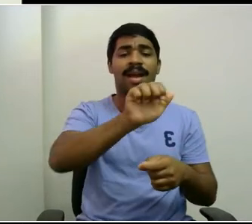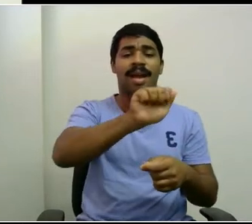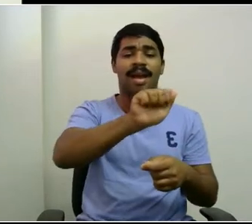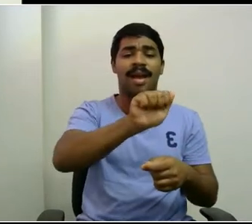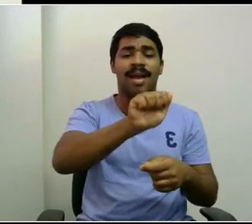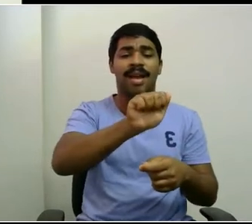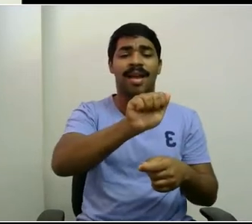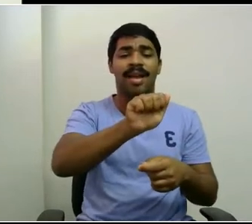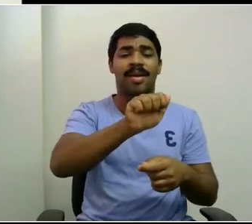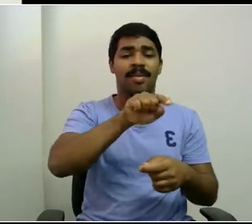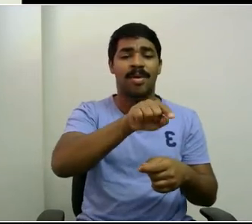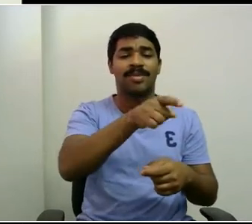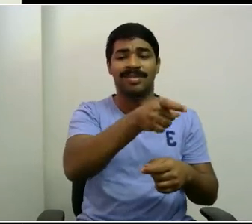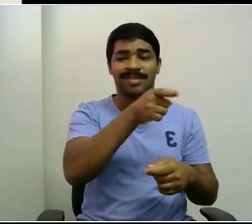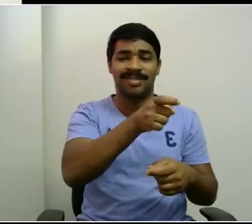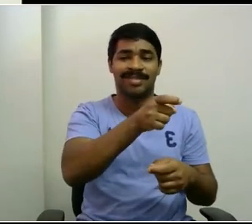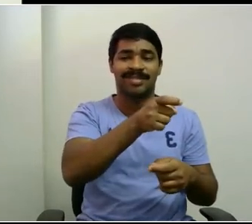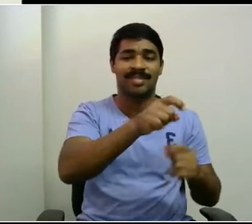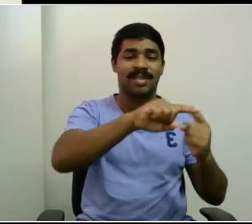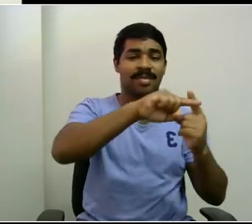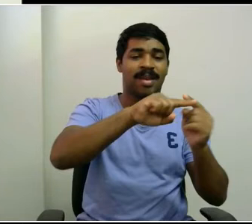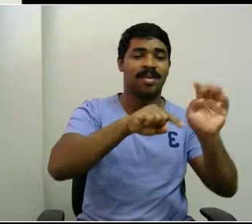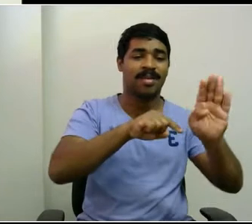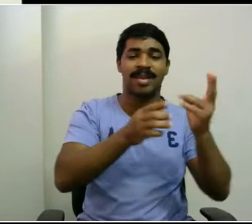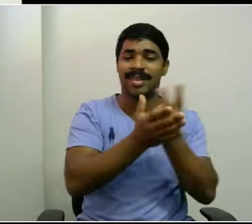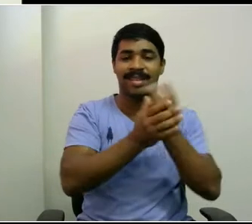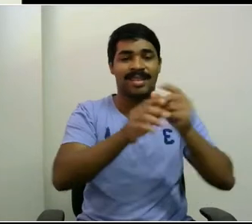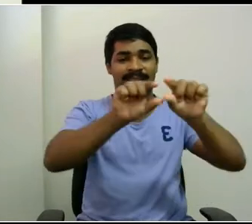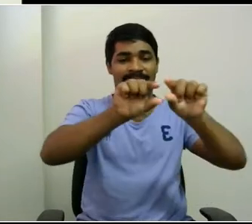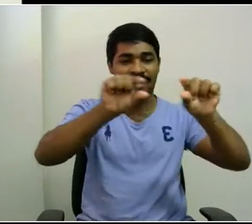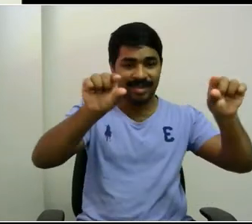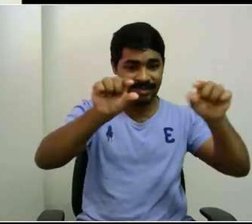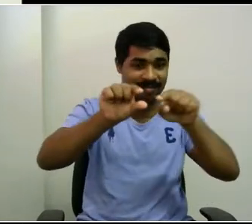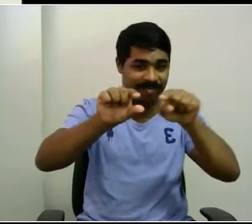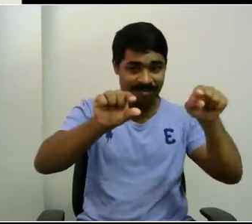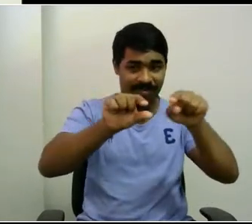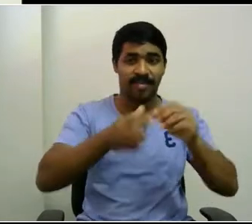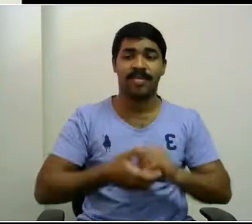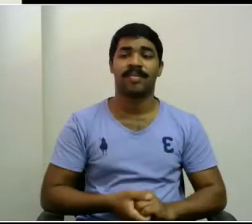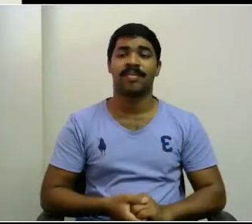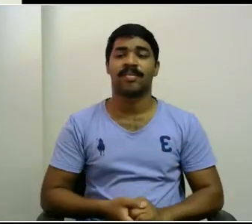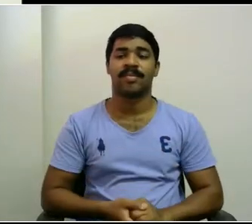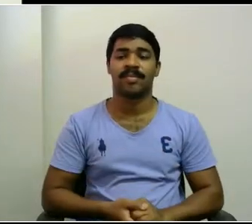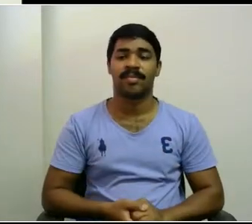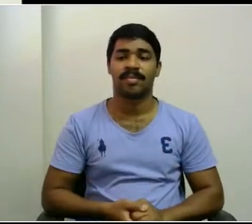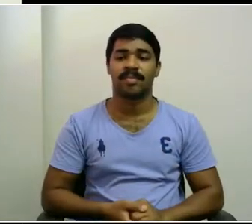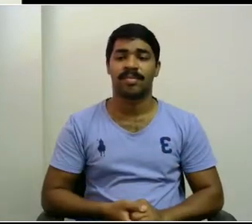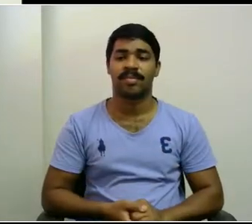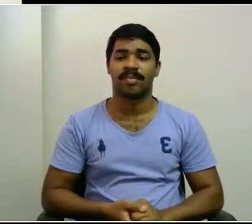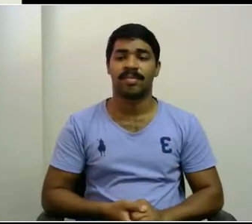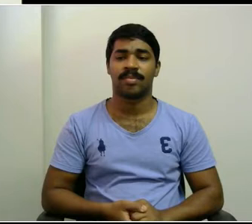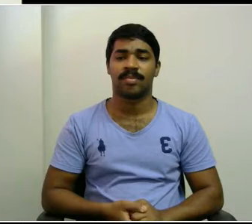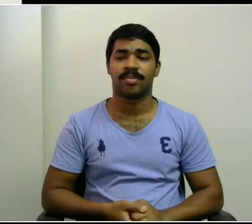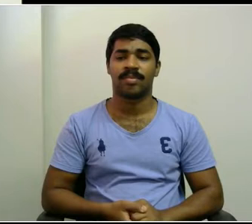Uma função afim ela é chamada de inequação do primeiro grau. Toda desigualdade que, quando reduzida, e a palavra-chave para a gente aqui